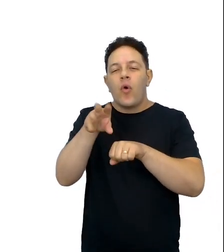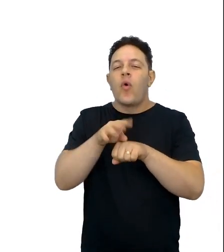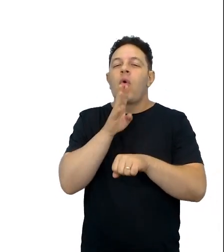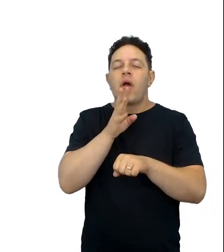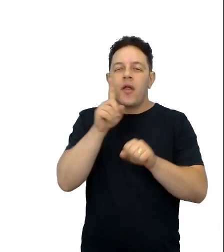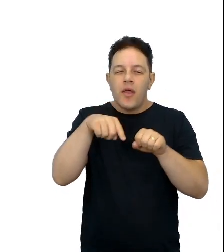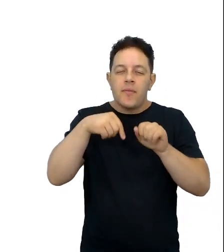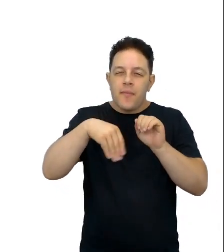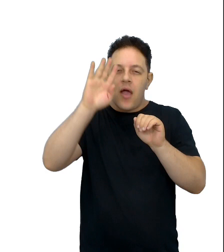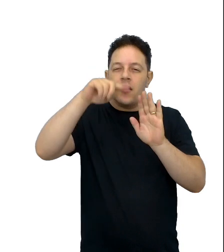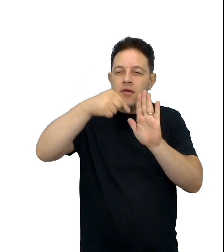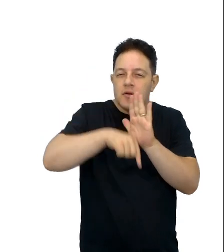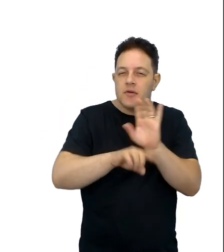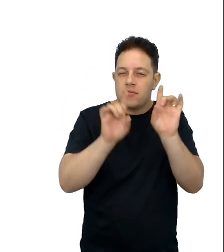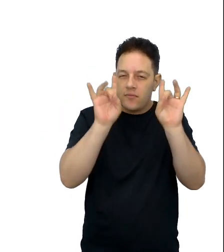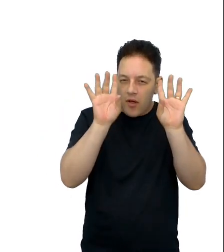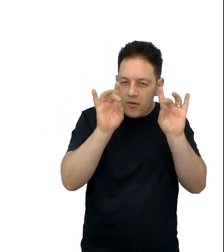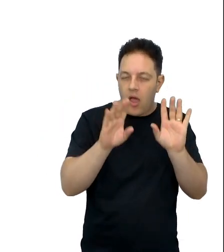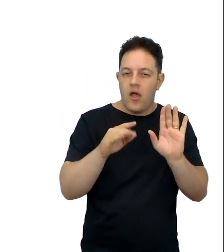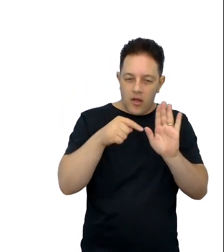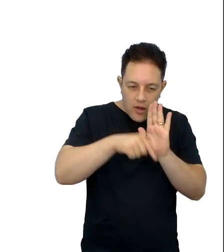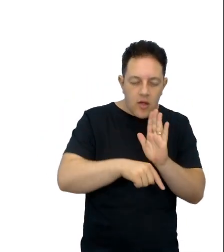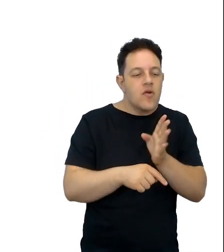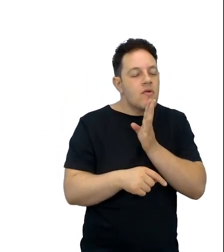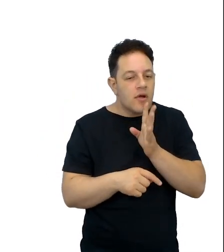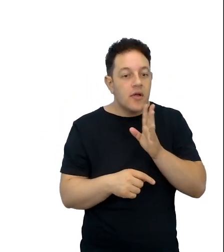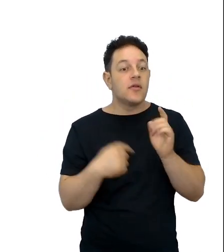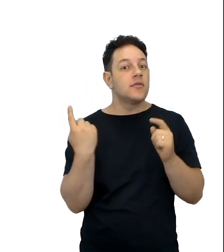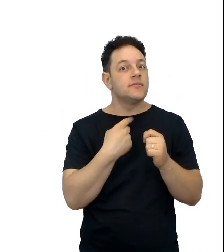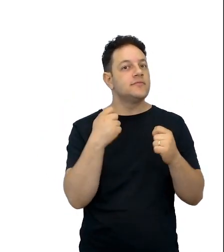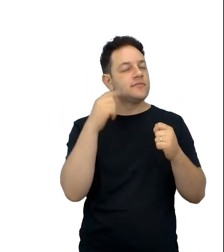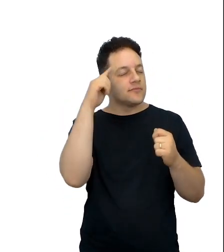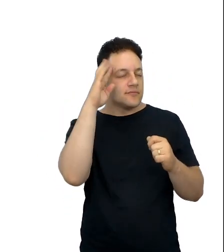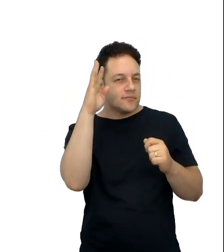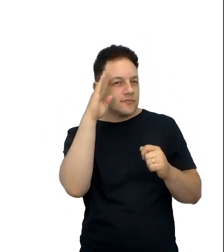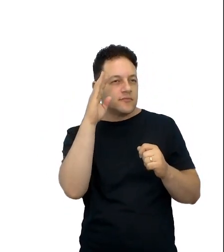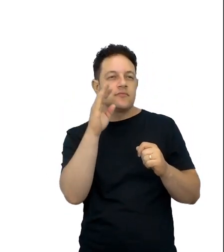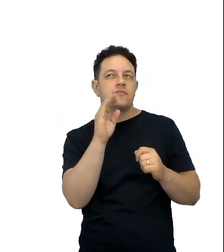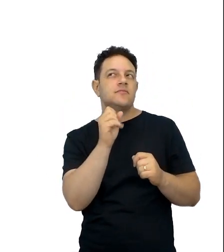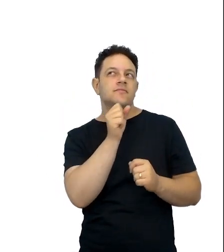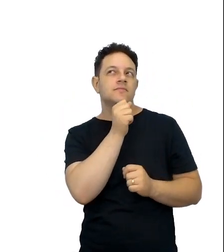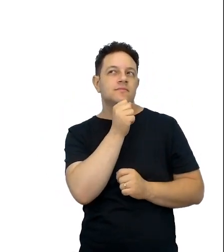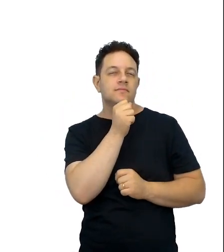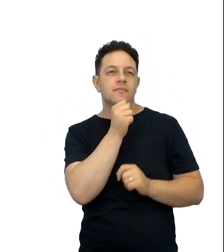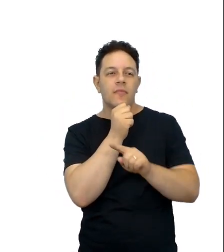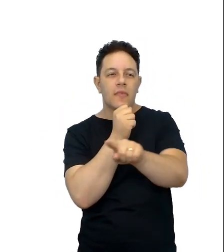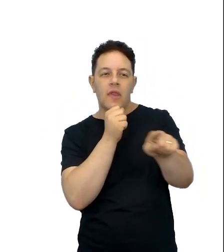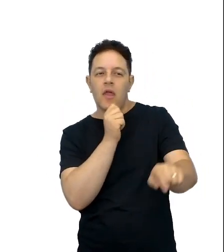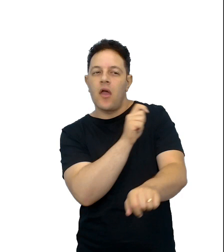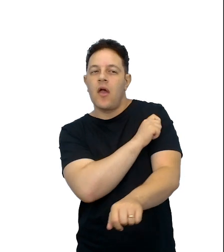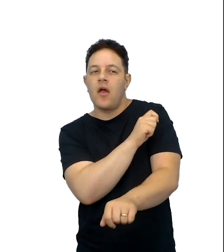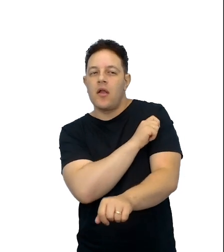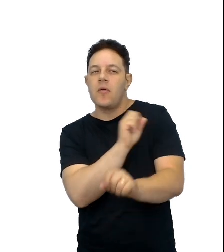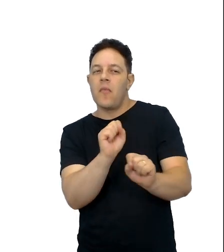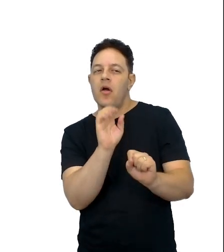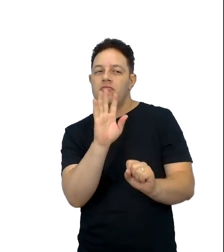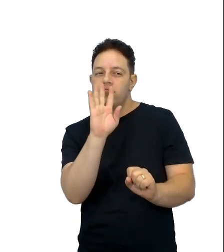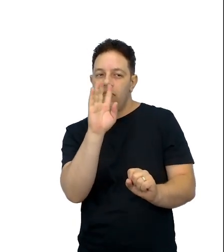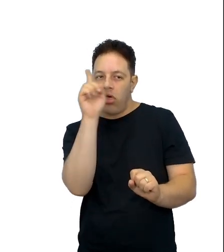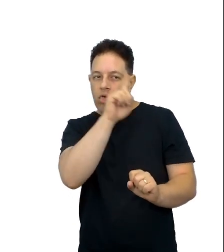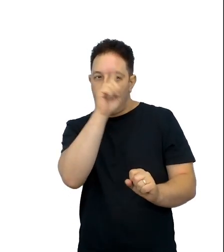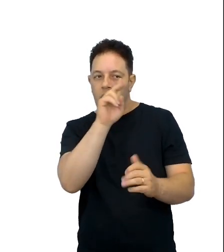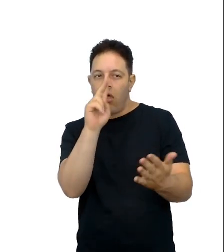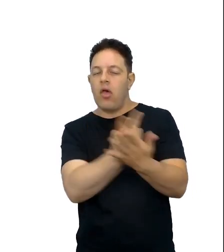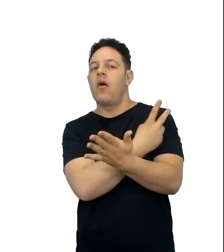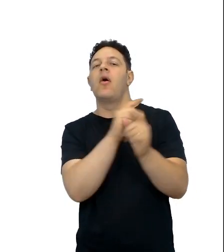especializados, nós precisamos sempre, né, prever quais são os erros dos estudantes. Quando